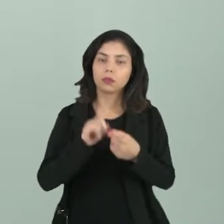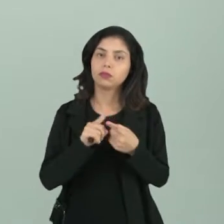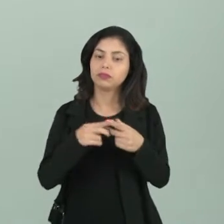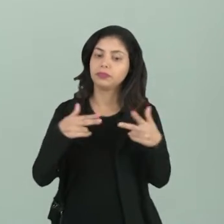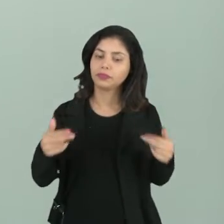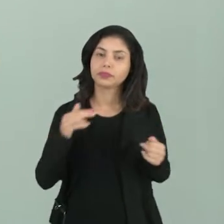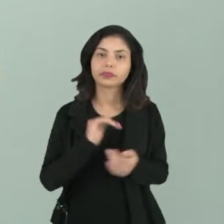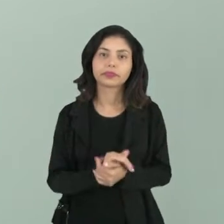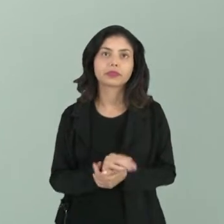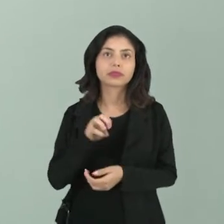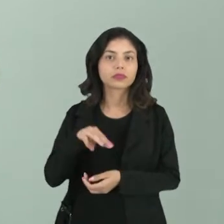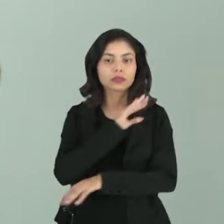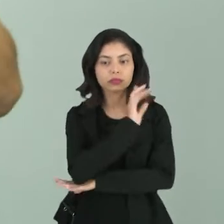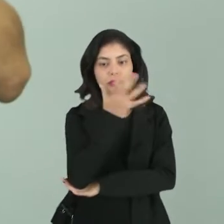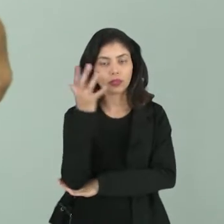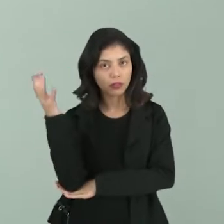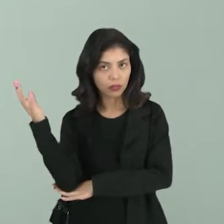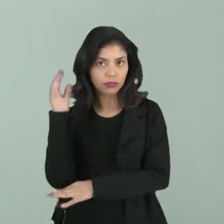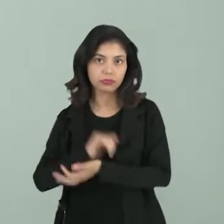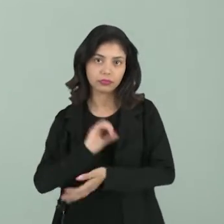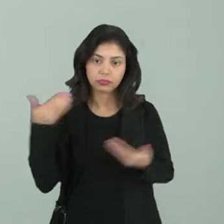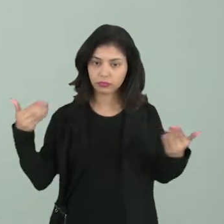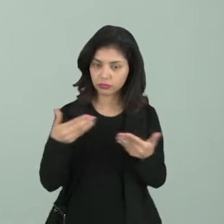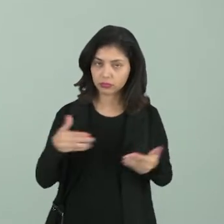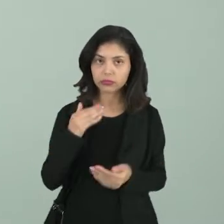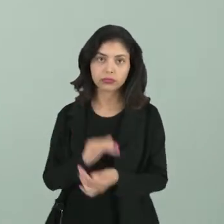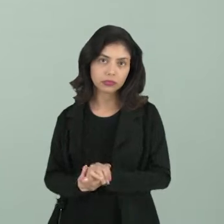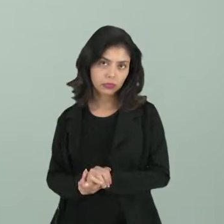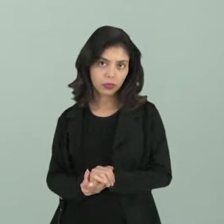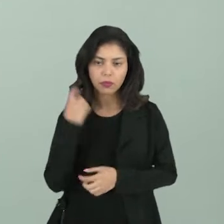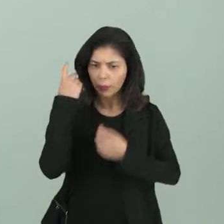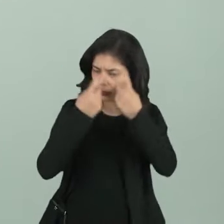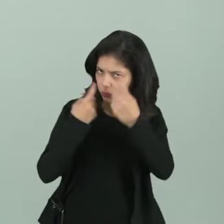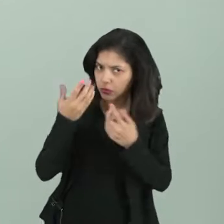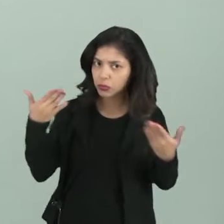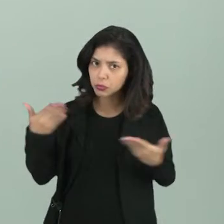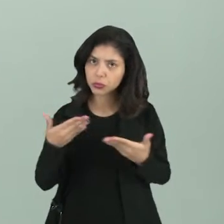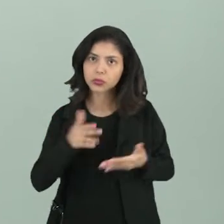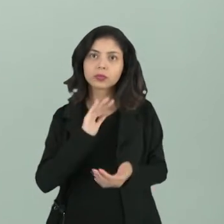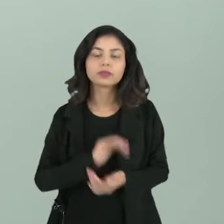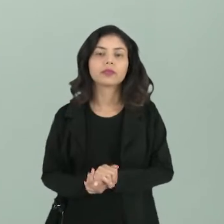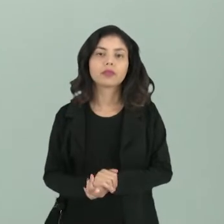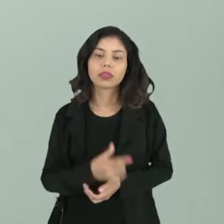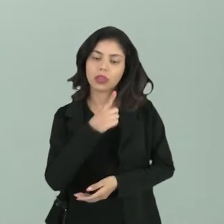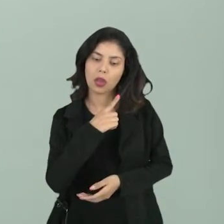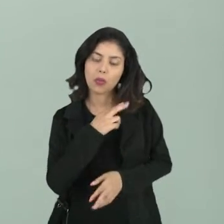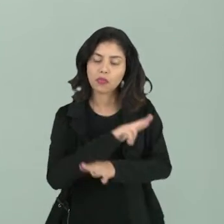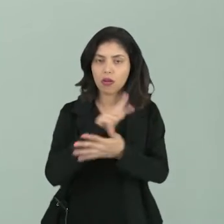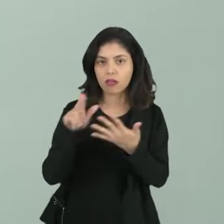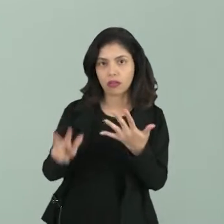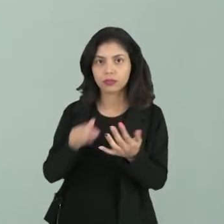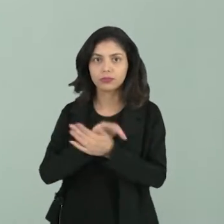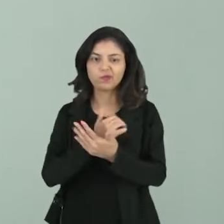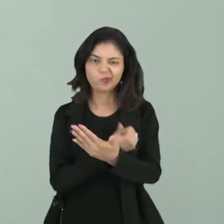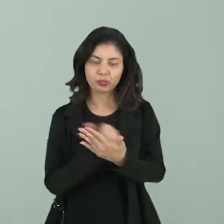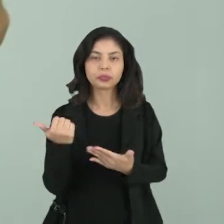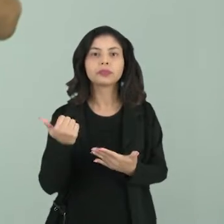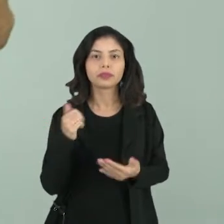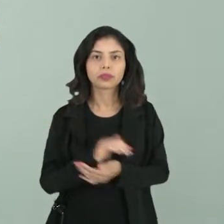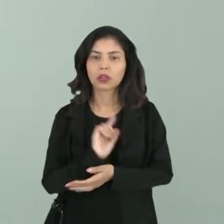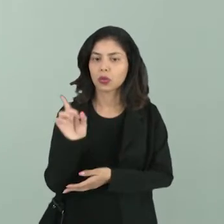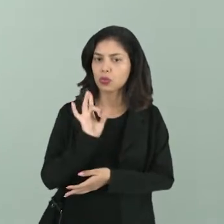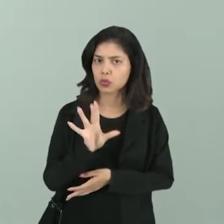coisa, meio ambiente hoje é uma preocupação. Existem várias ações,